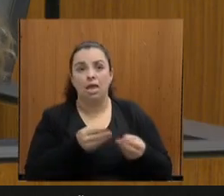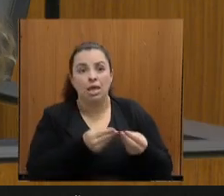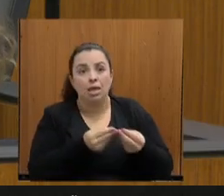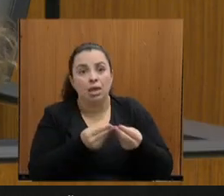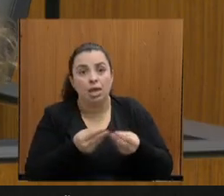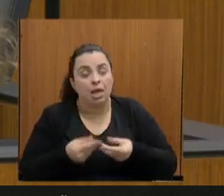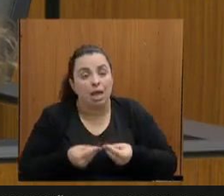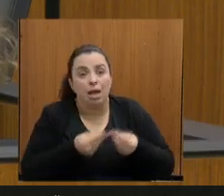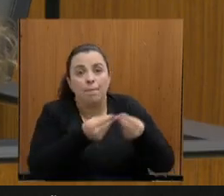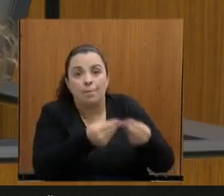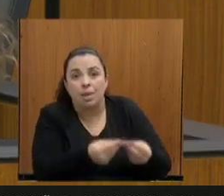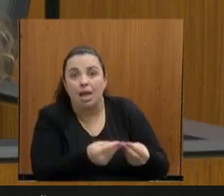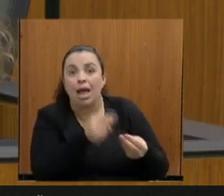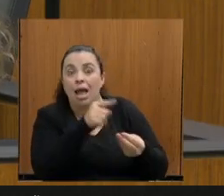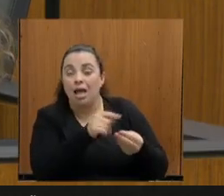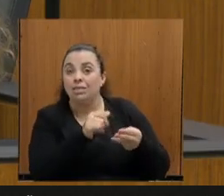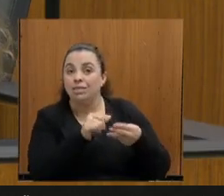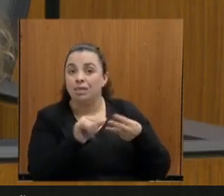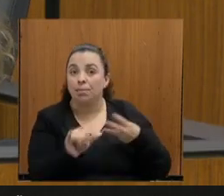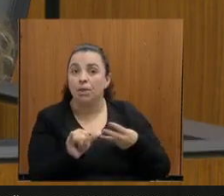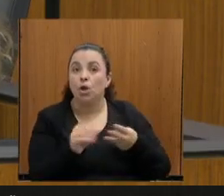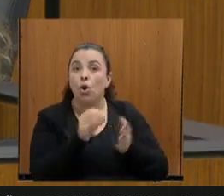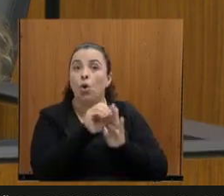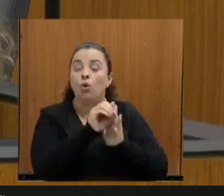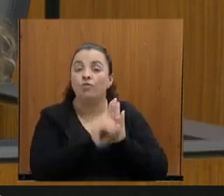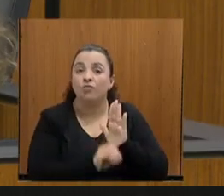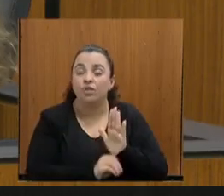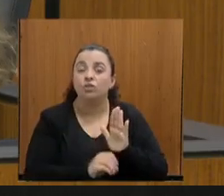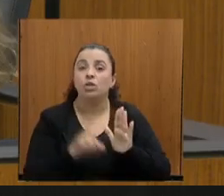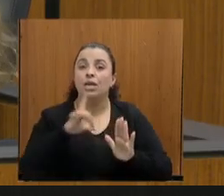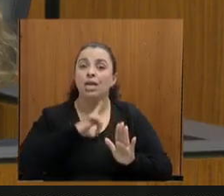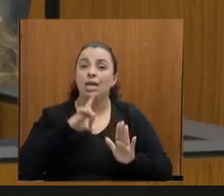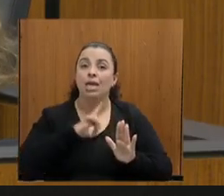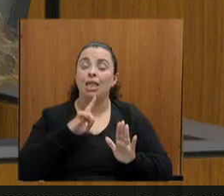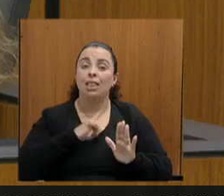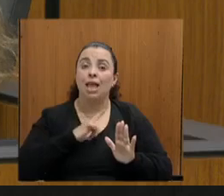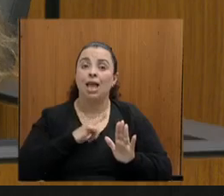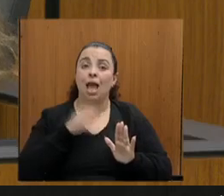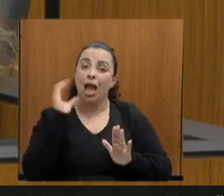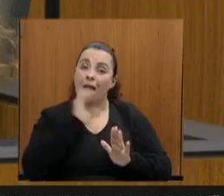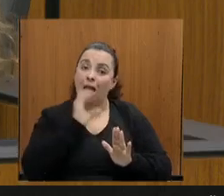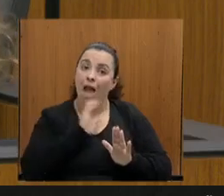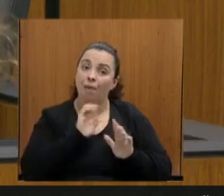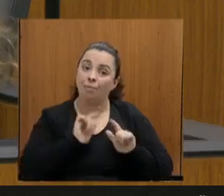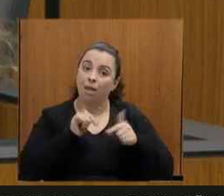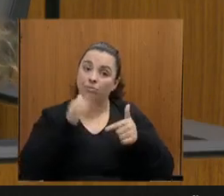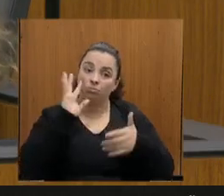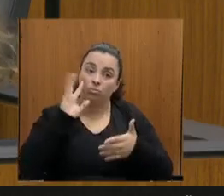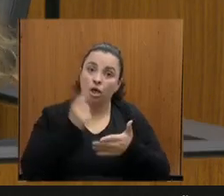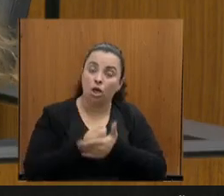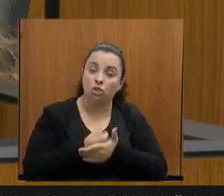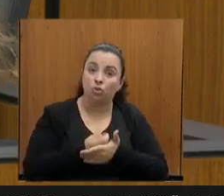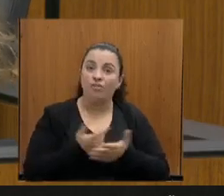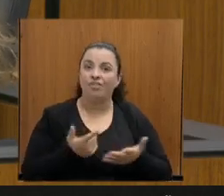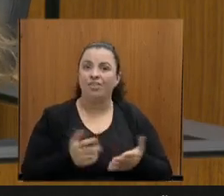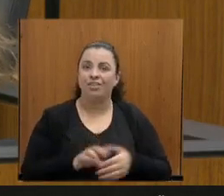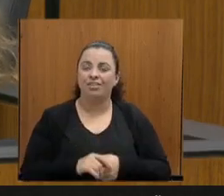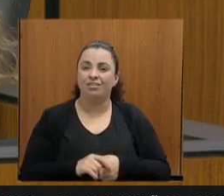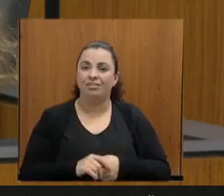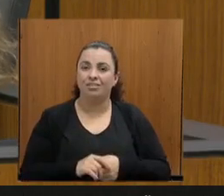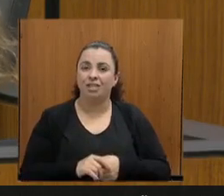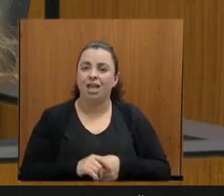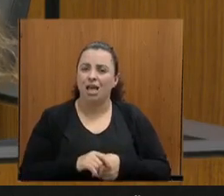a Cemig Ofício Contendo a recomendação da imediata adoção das seguintes providências aí eu li a Cemig